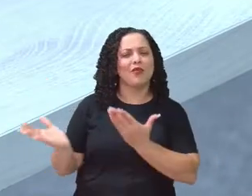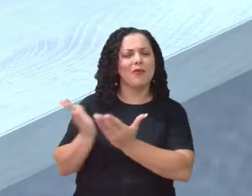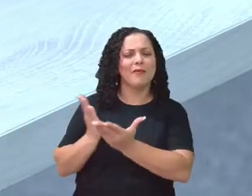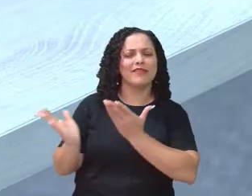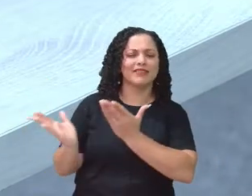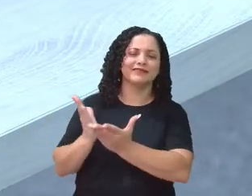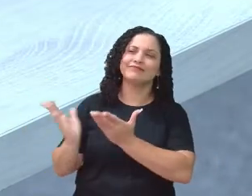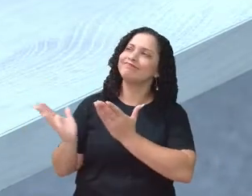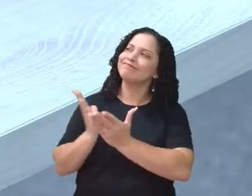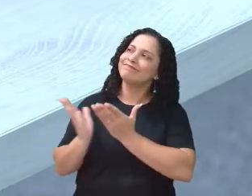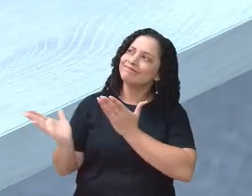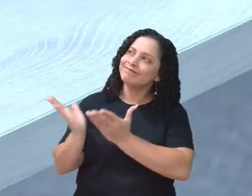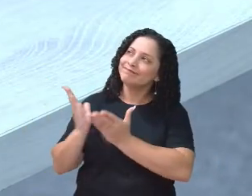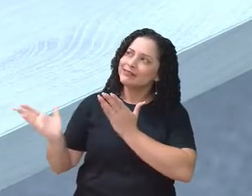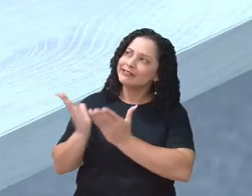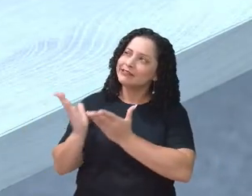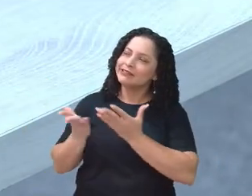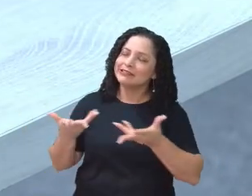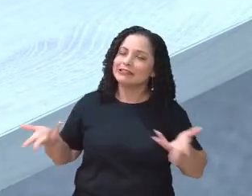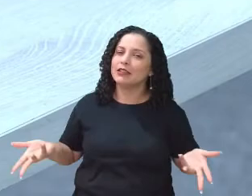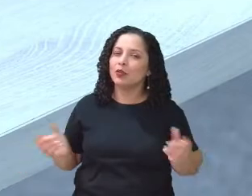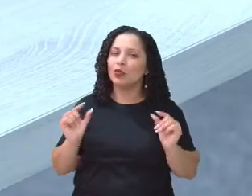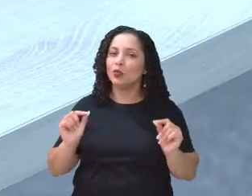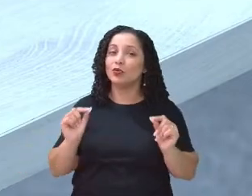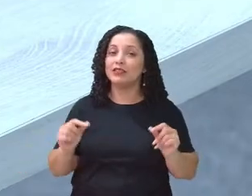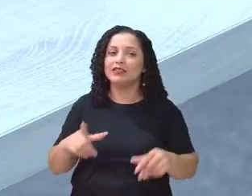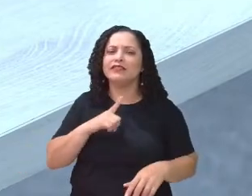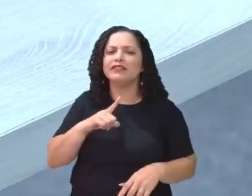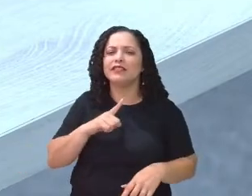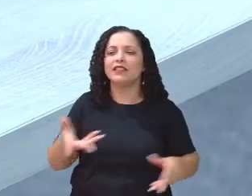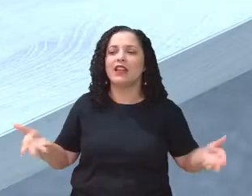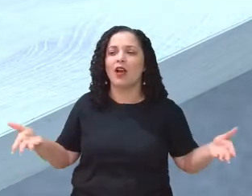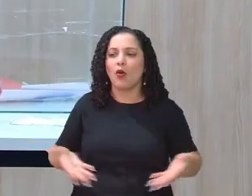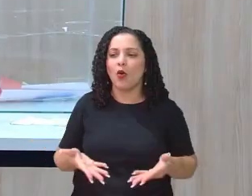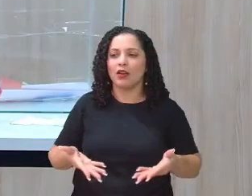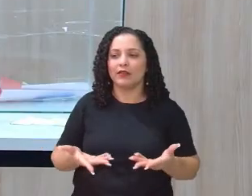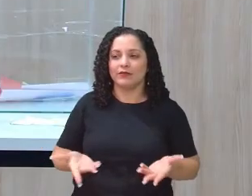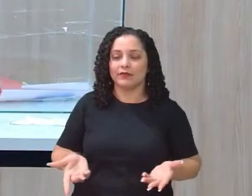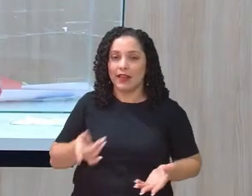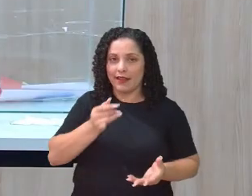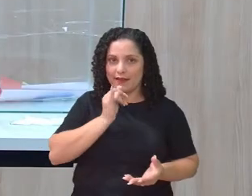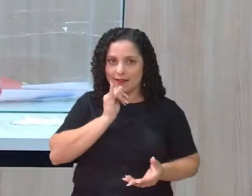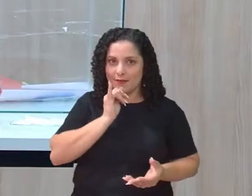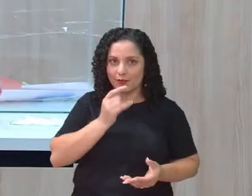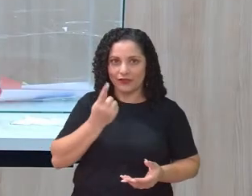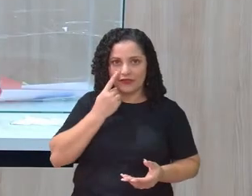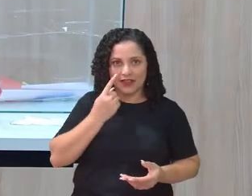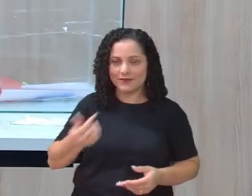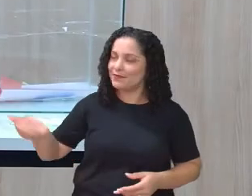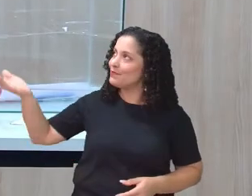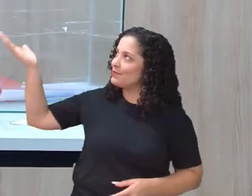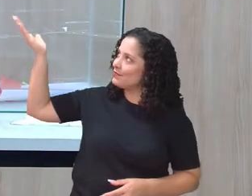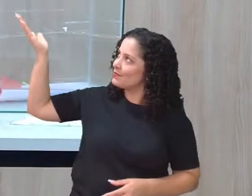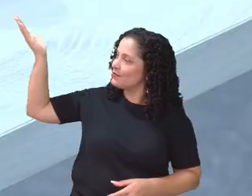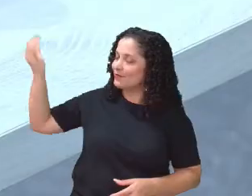eu vou fazer? Vou sobrepor um ângulo ao outro. Então, nota aqui, ó, que quando eu coloco